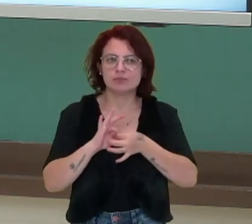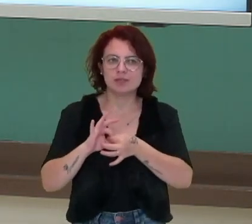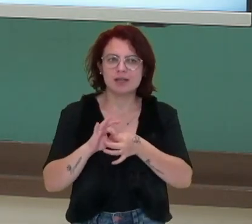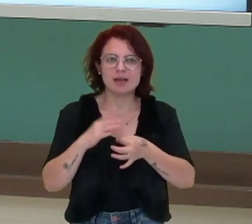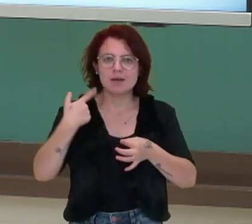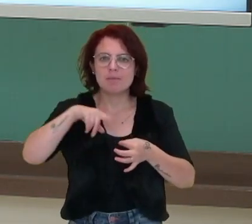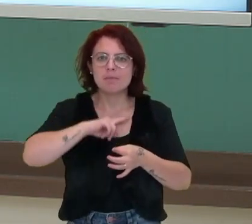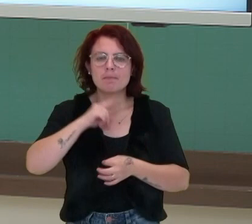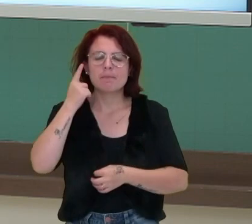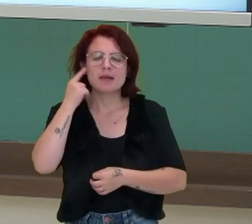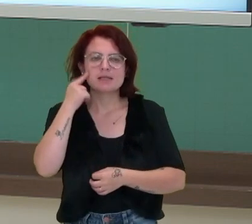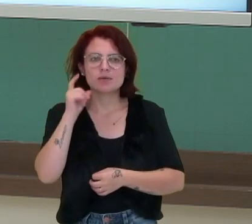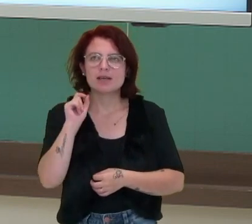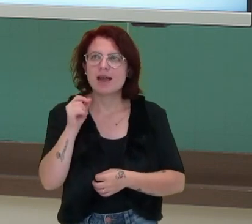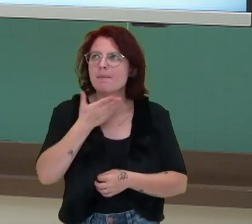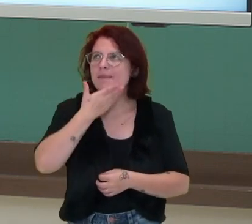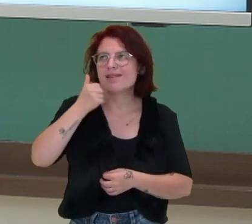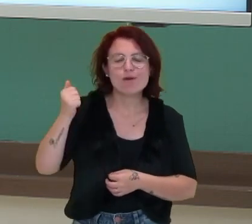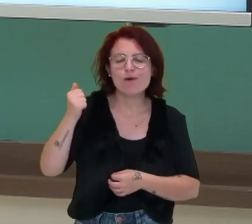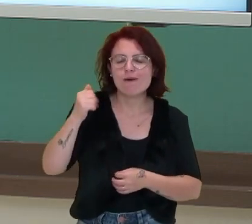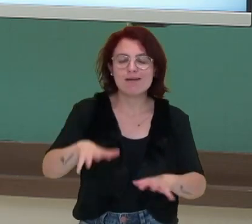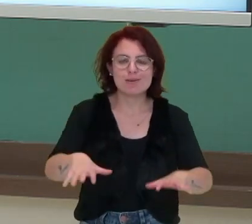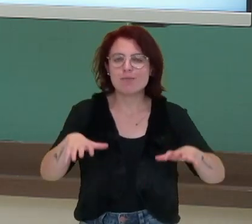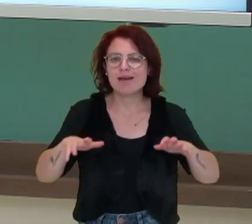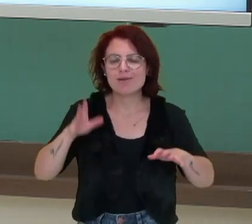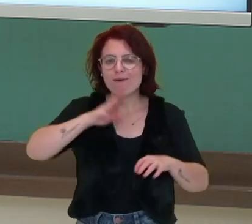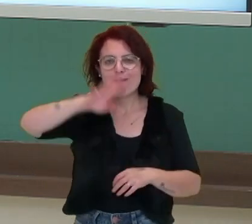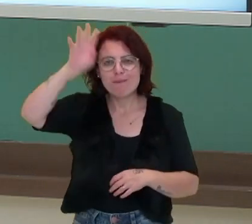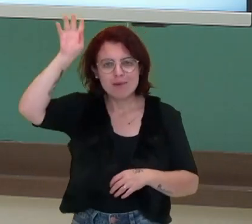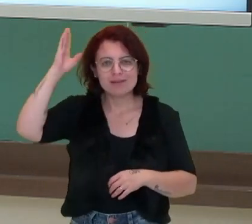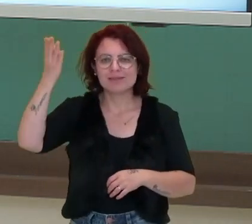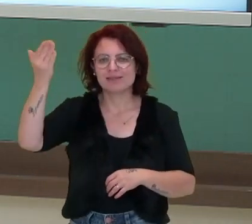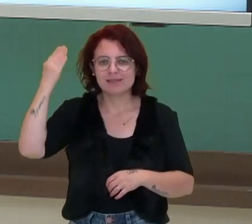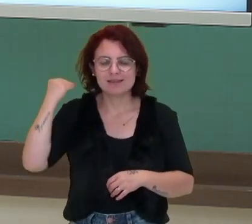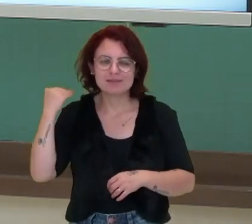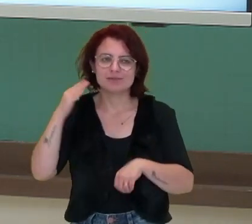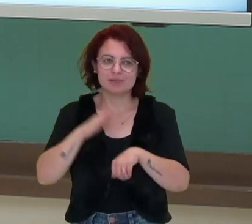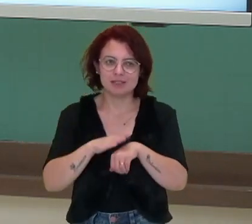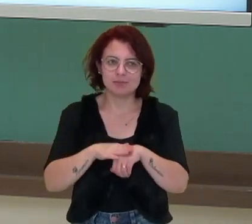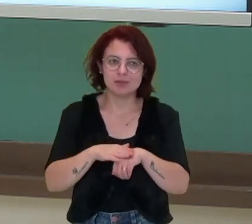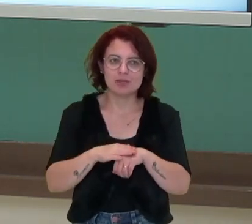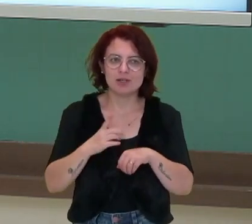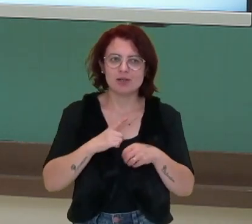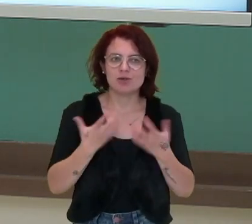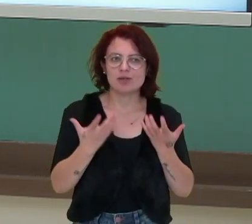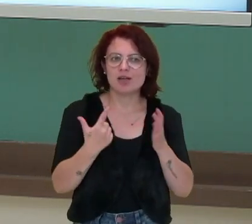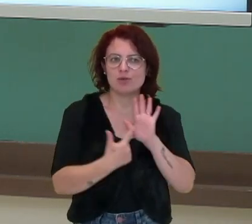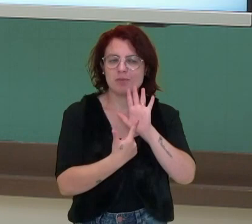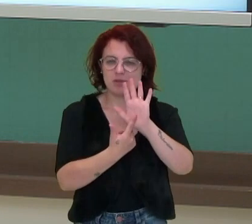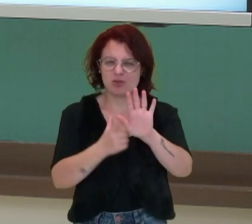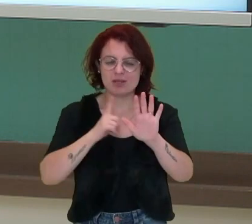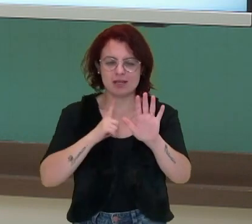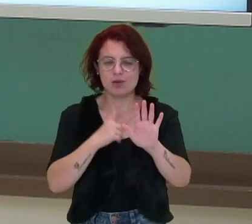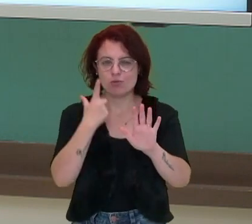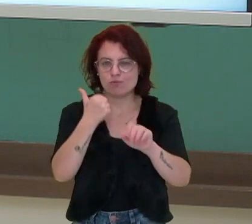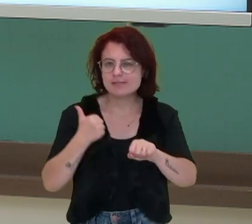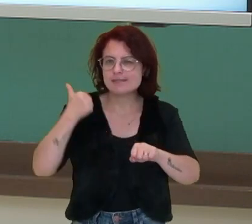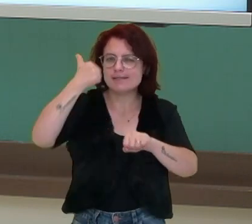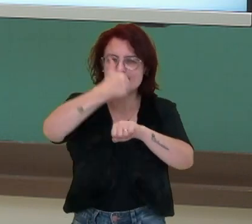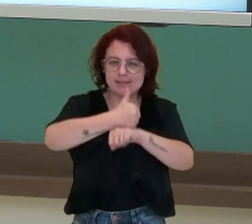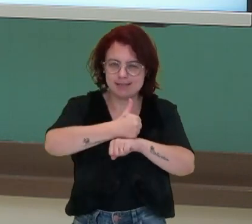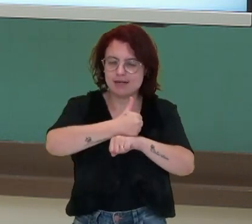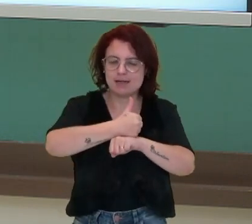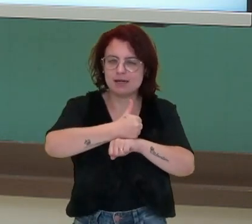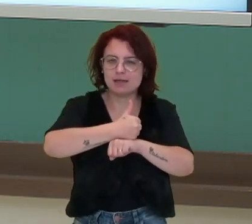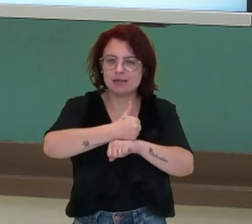Império Romano de volta a esse tempo? Só que ele está trazendo o quê? A figura de um homem importante. Tem que ter um duce, um líder acima